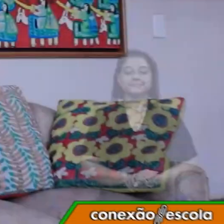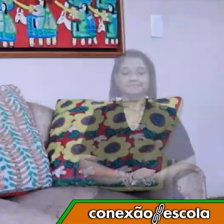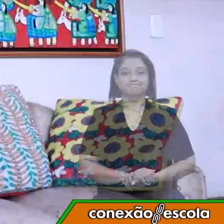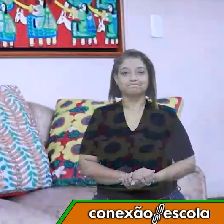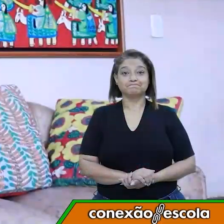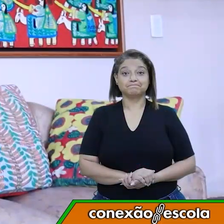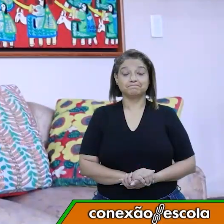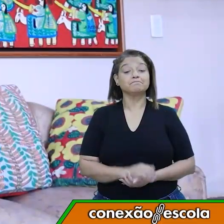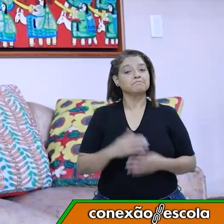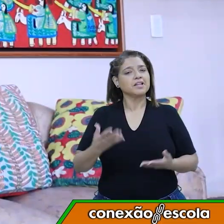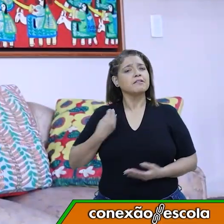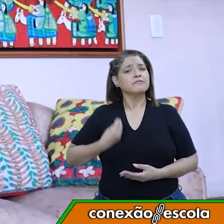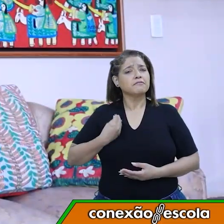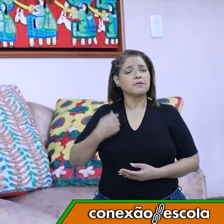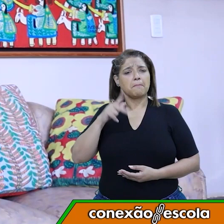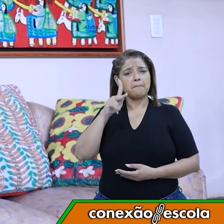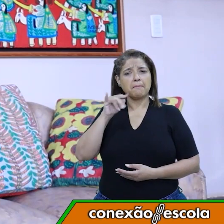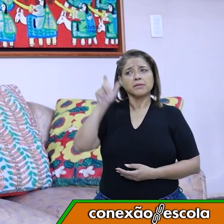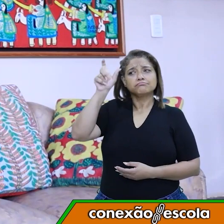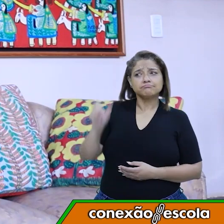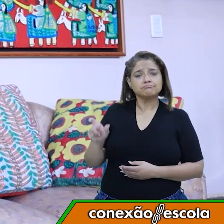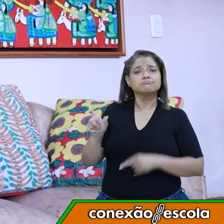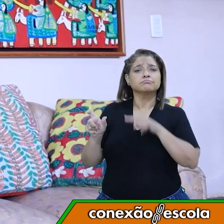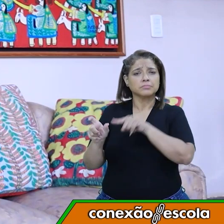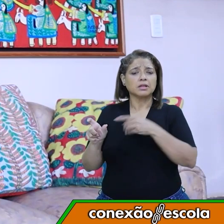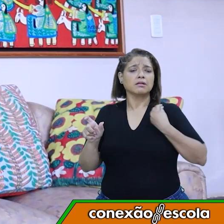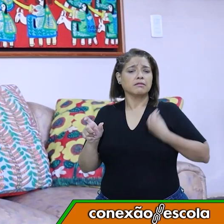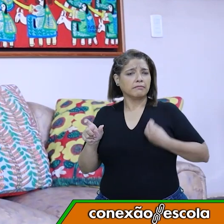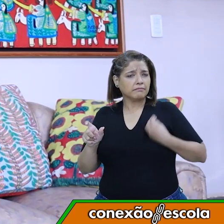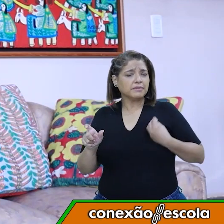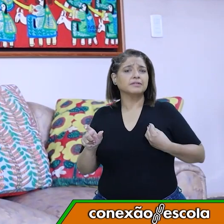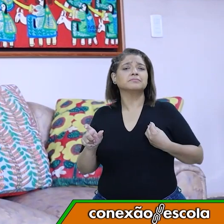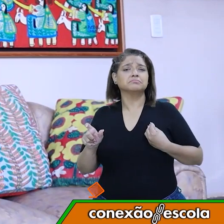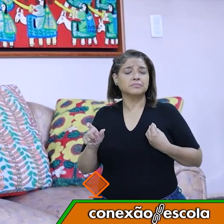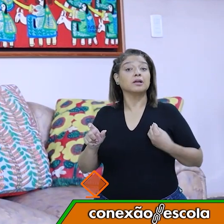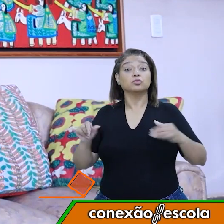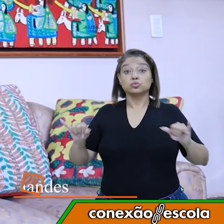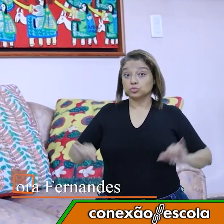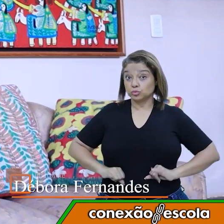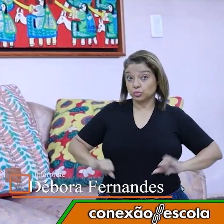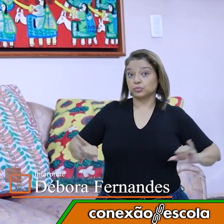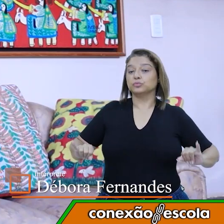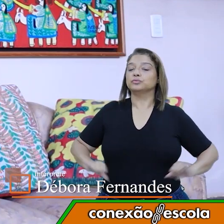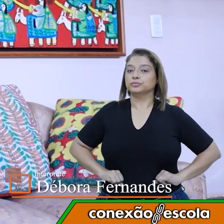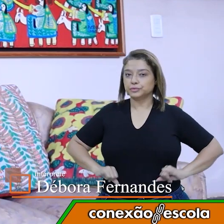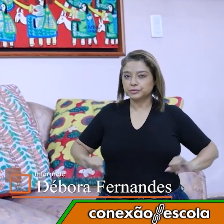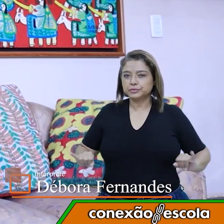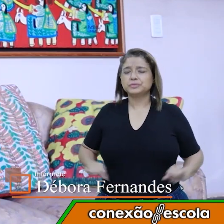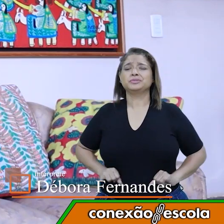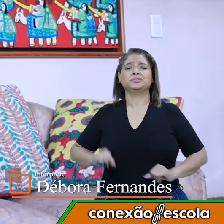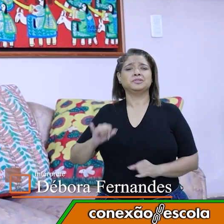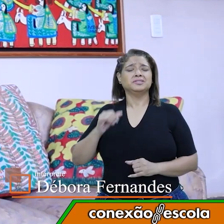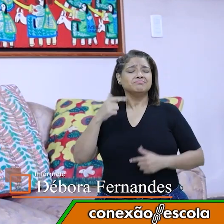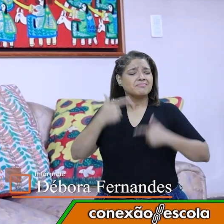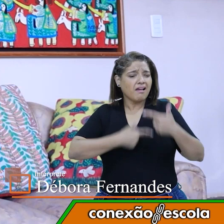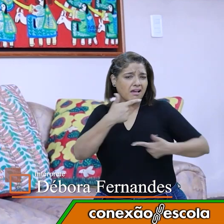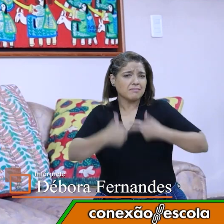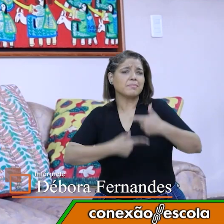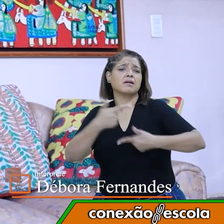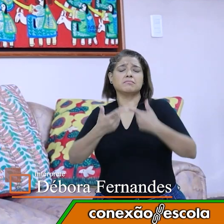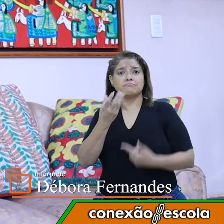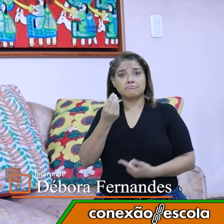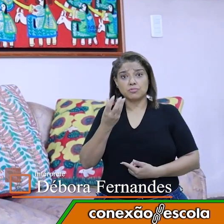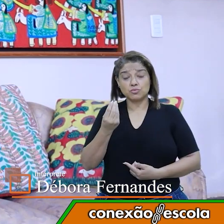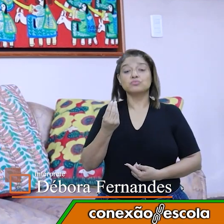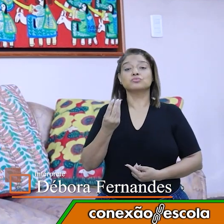É, a vida do meu pai, entendeu? Foi uma vida muito sofrida, muito, muito corrida.